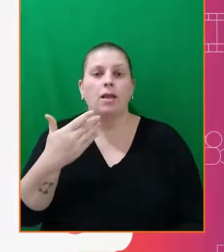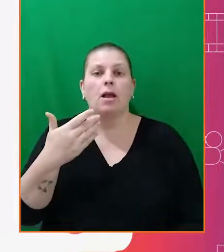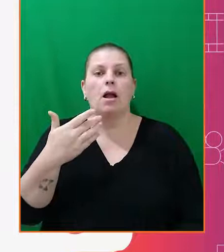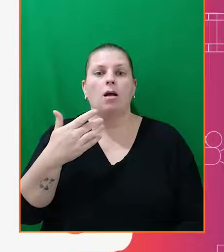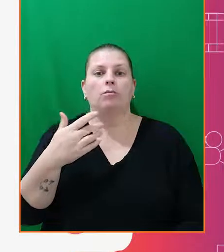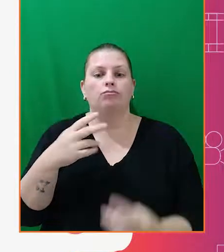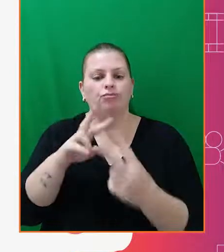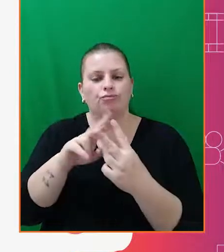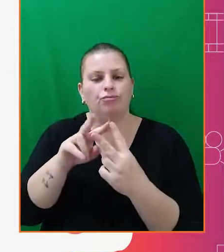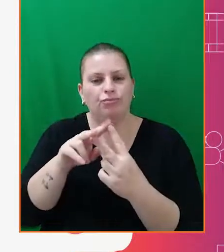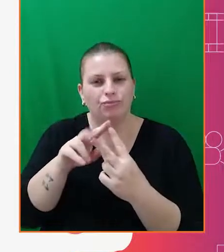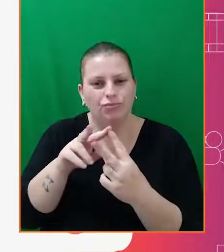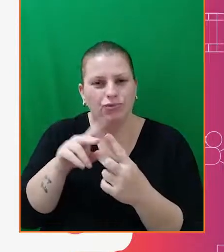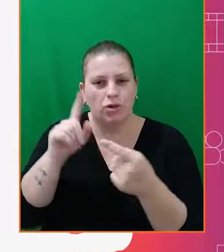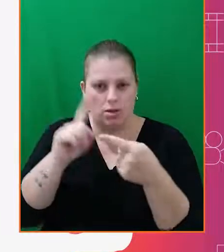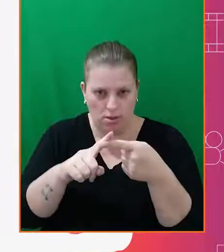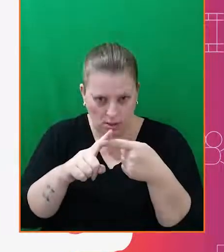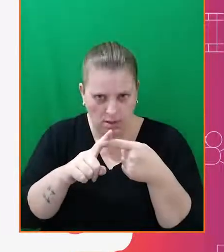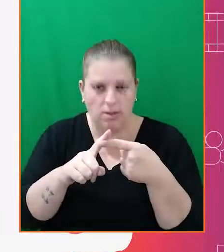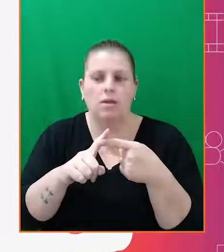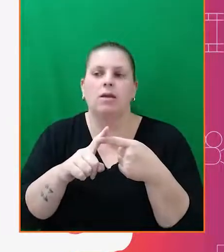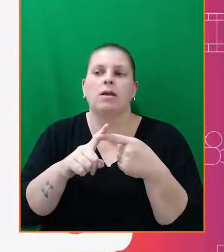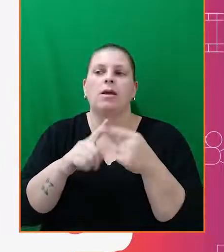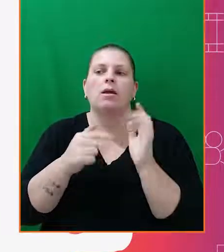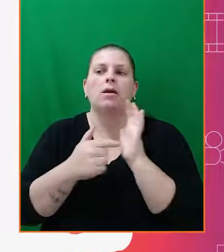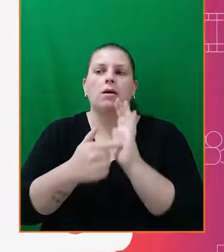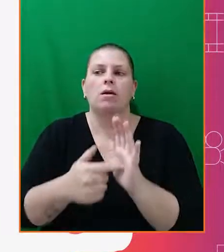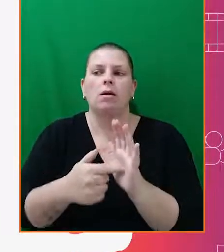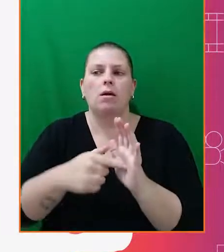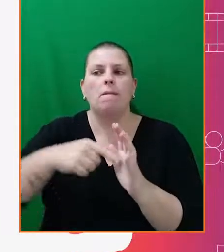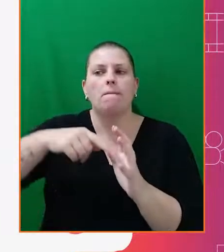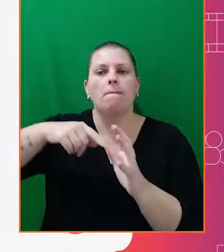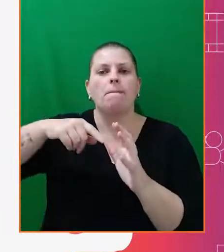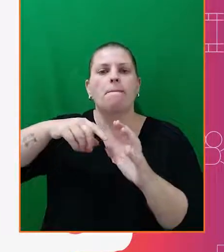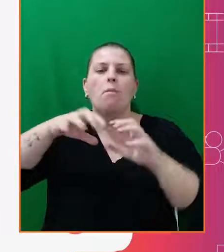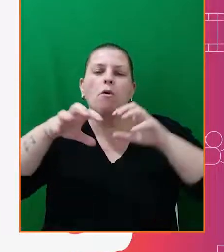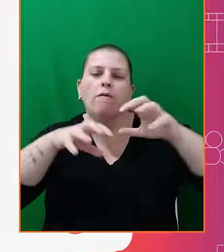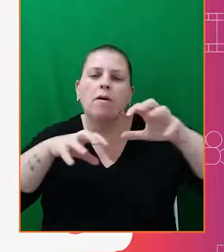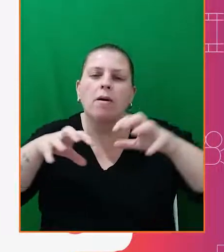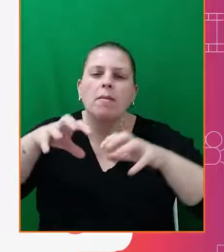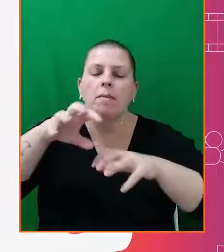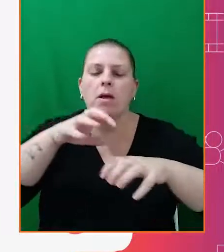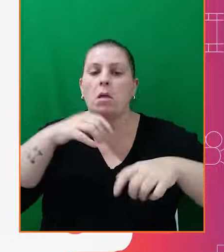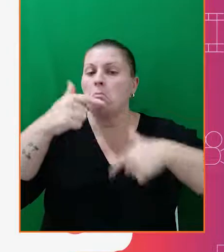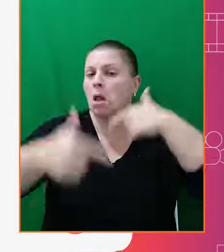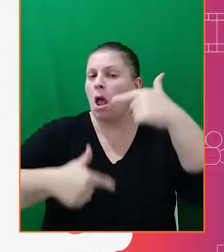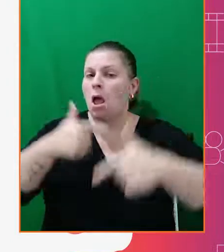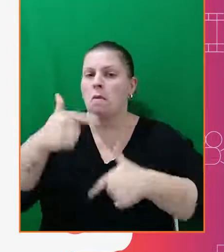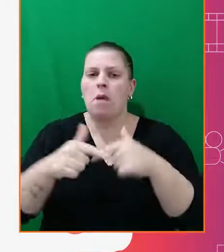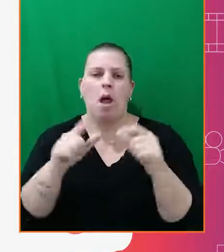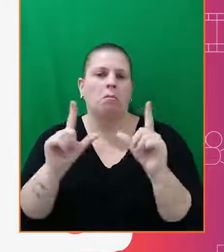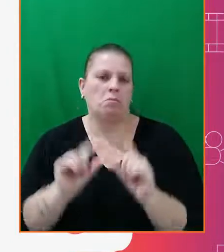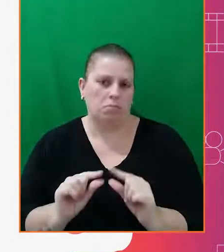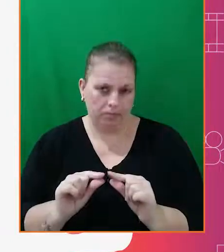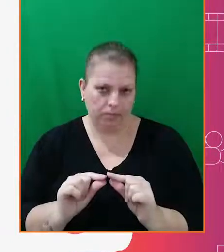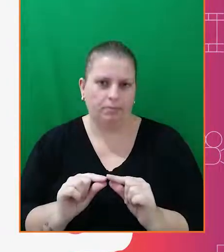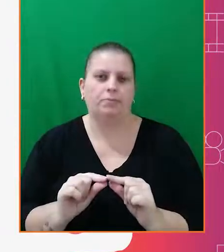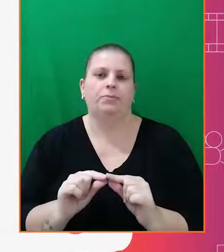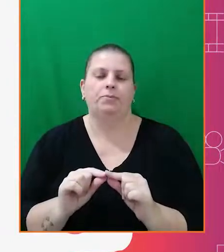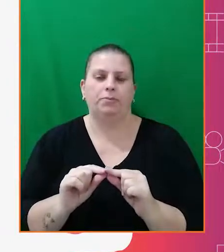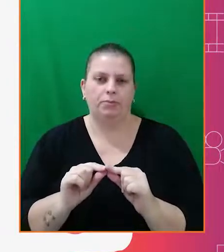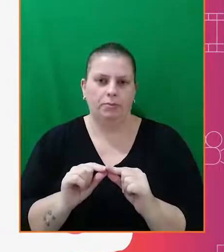esses procedimentos que ajudam a criar otimizações nos sistemas animados. Eles criam ilusões de movimento sem dar muito